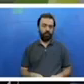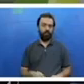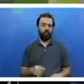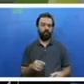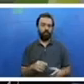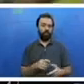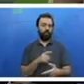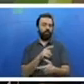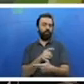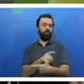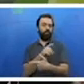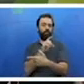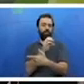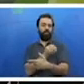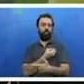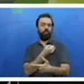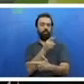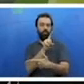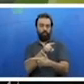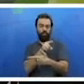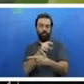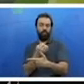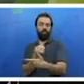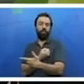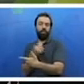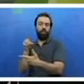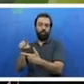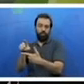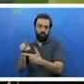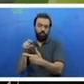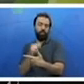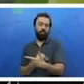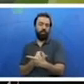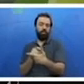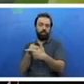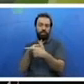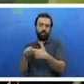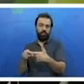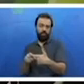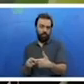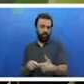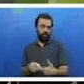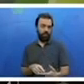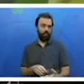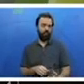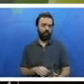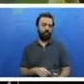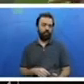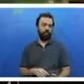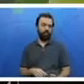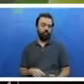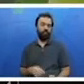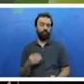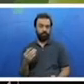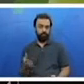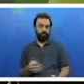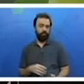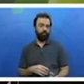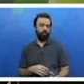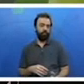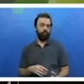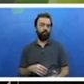pelo outro, tem que dar o mesmo resultado. Tá com a calculadora aí? Então vamos lá,